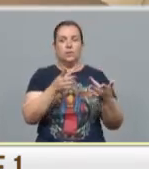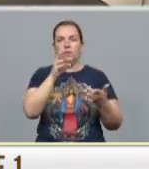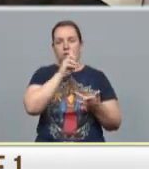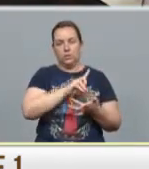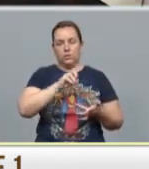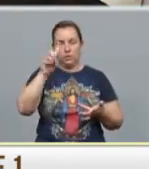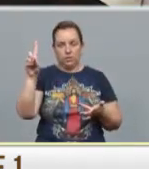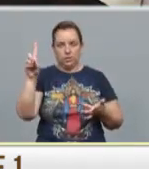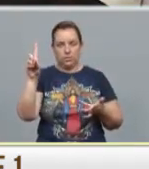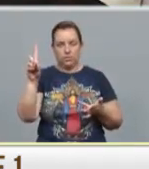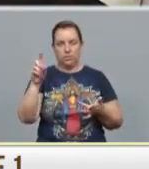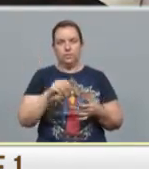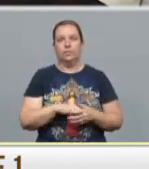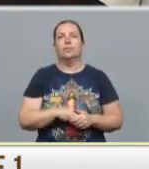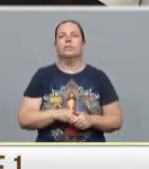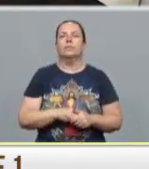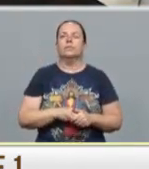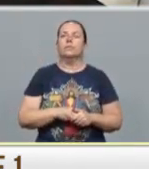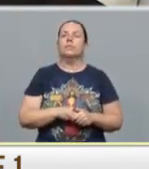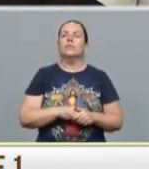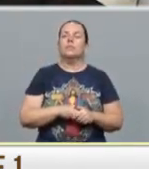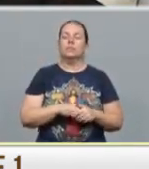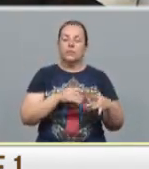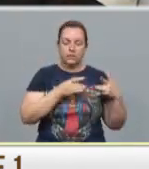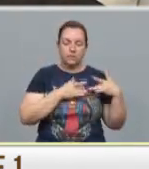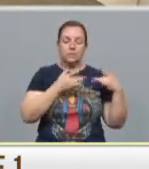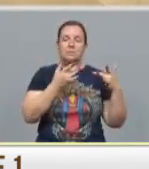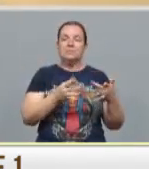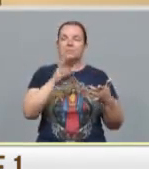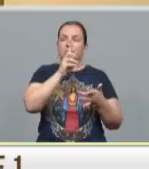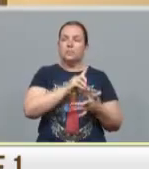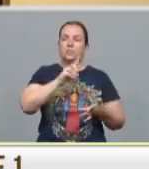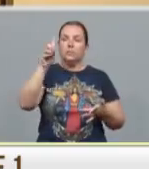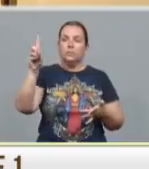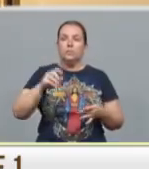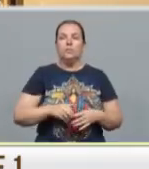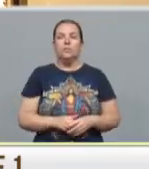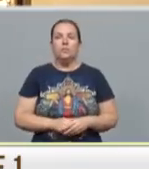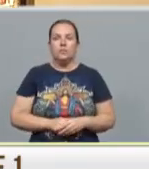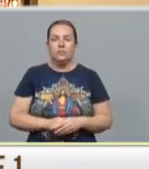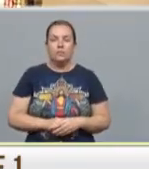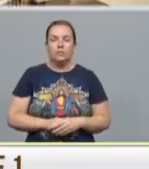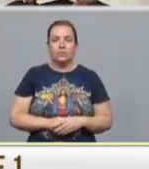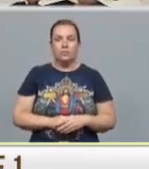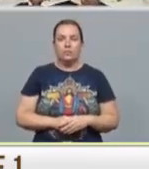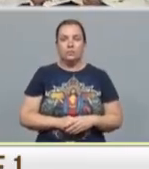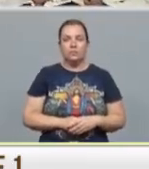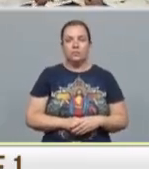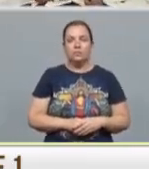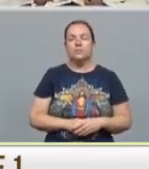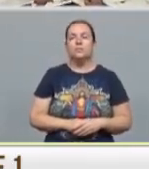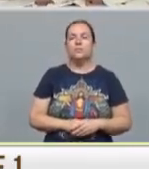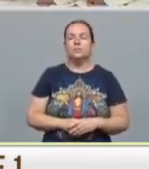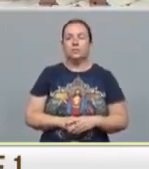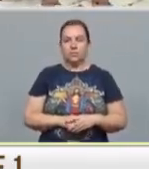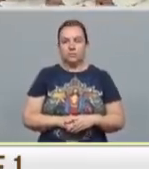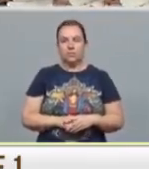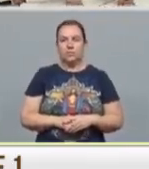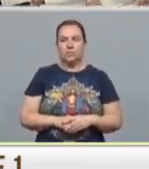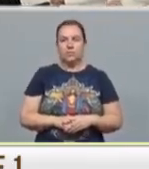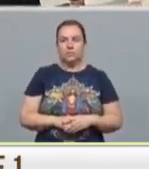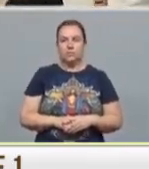Pelas 5 chagas de Jesus nos vem a misericórdia de Deus. É impressionante falar